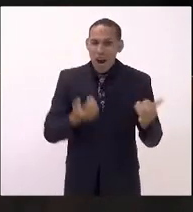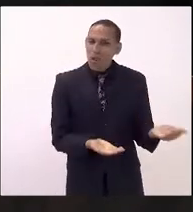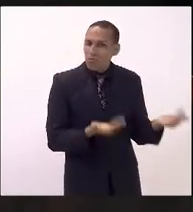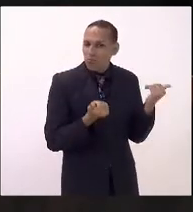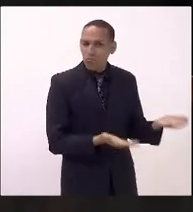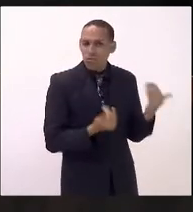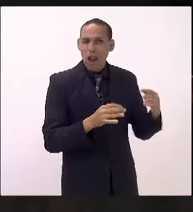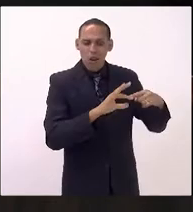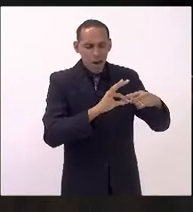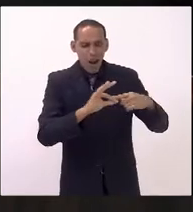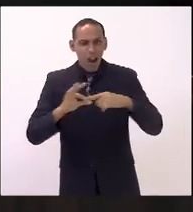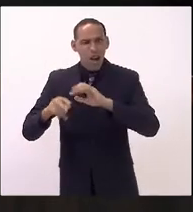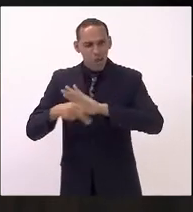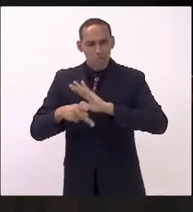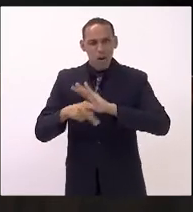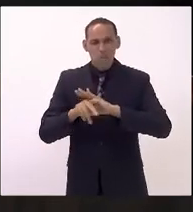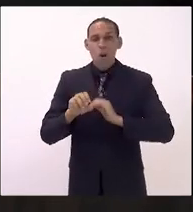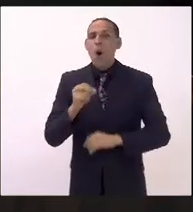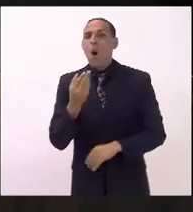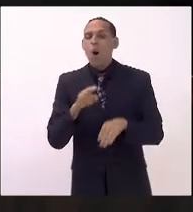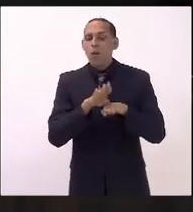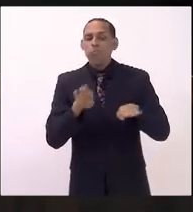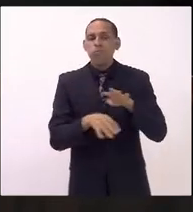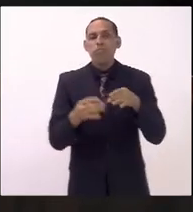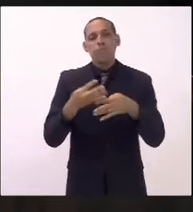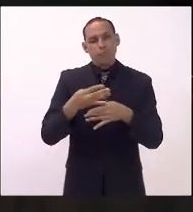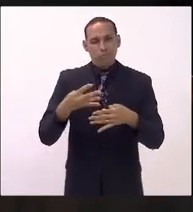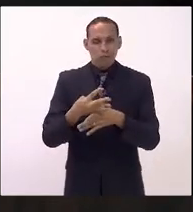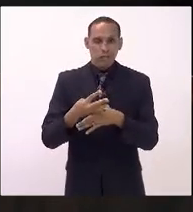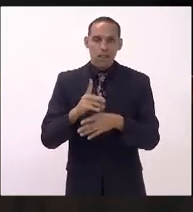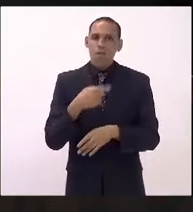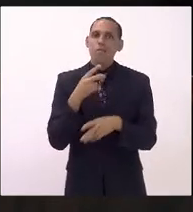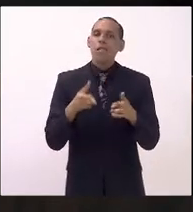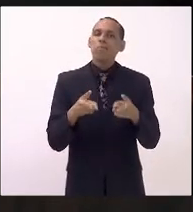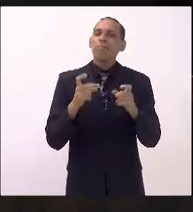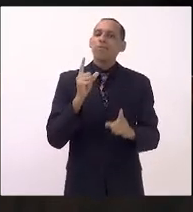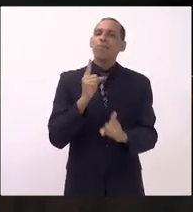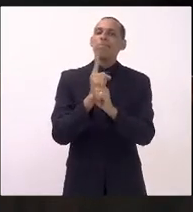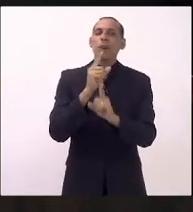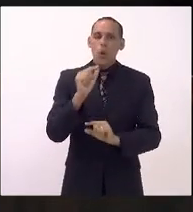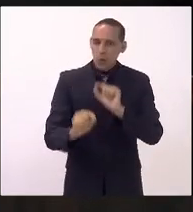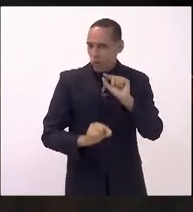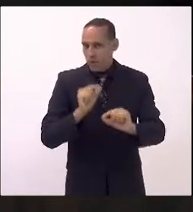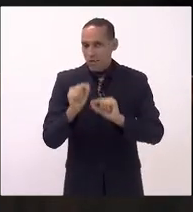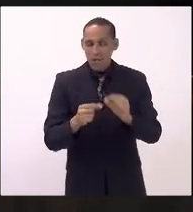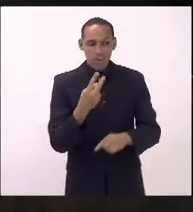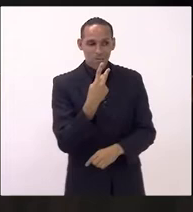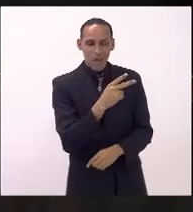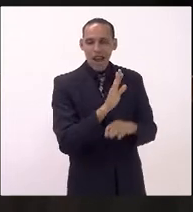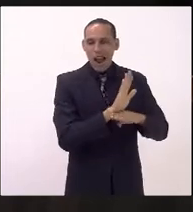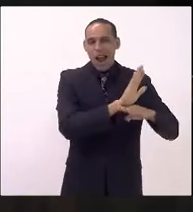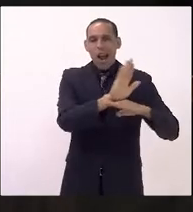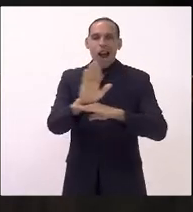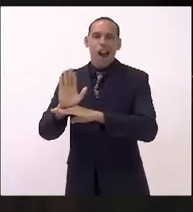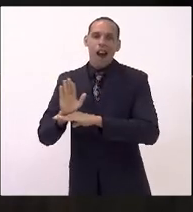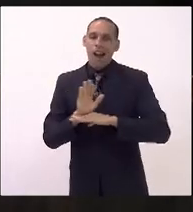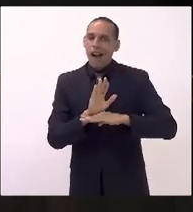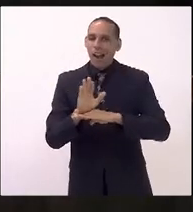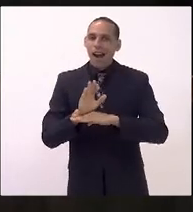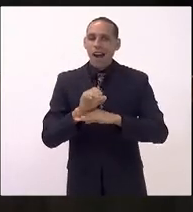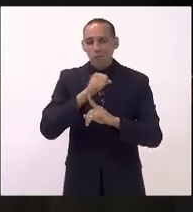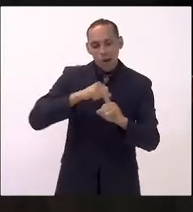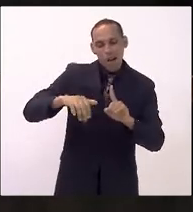jovem, periférica ou suburbana, constatamos nas contribuições de Ivanir a contribuição de